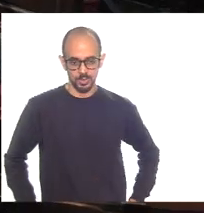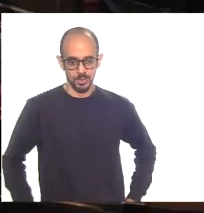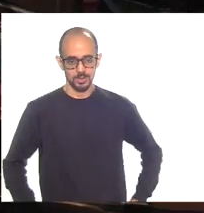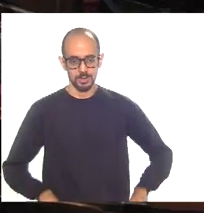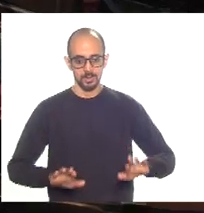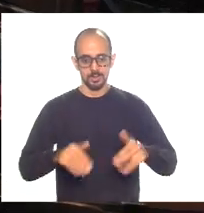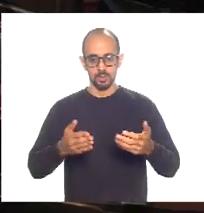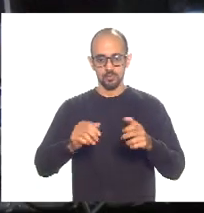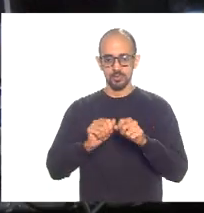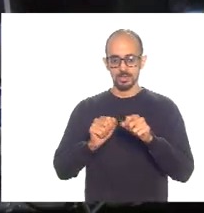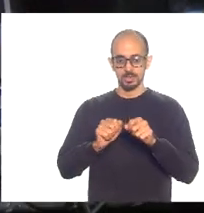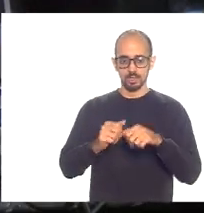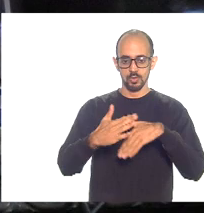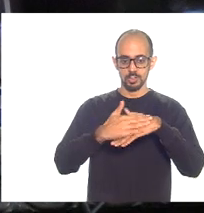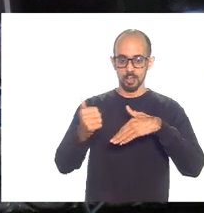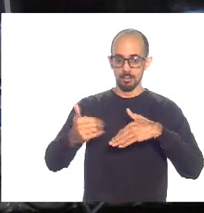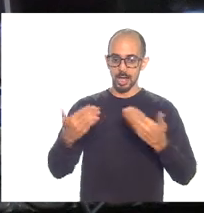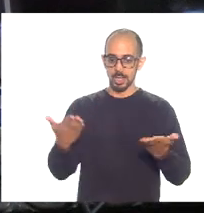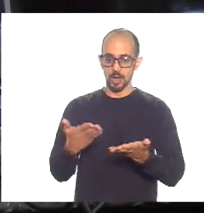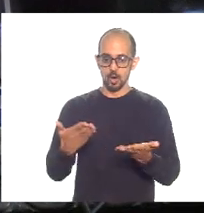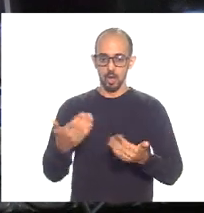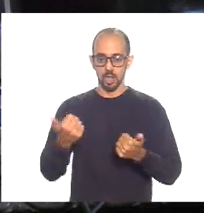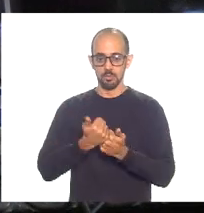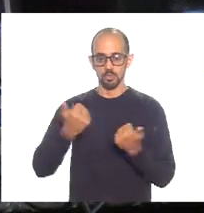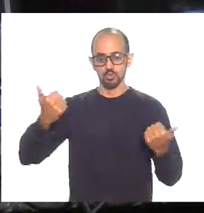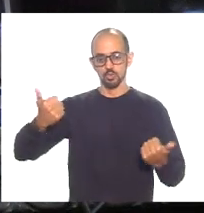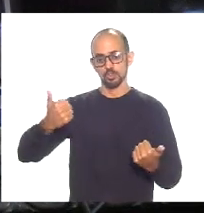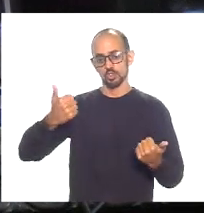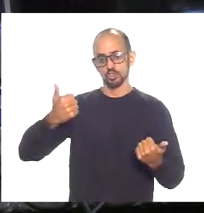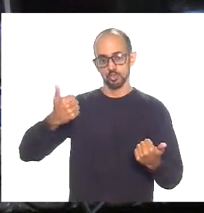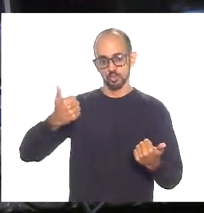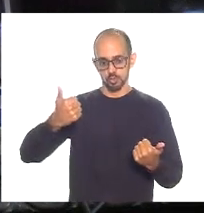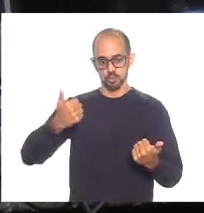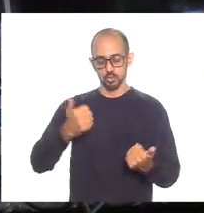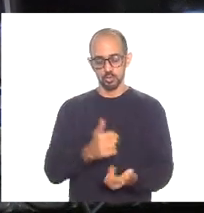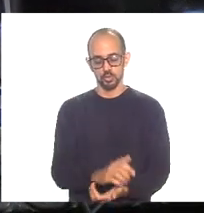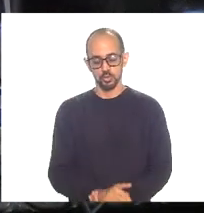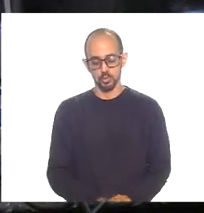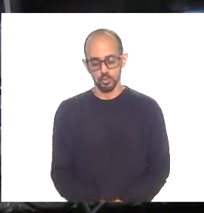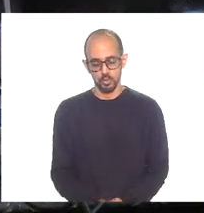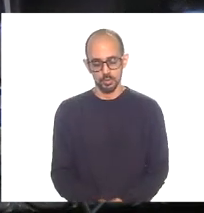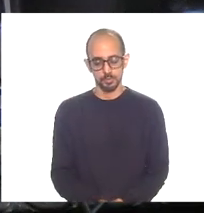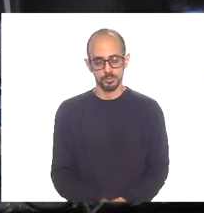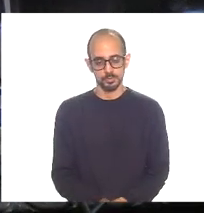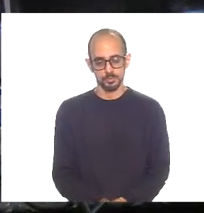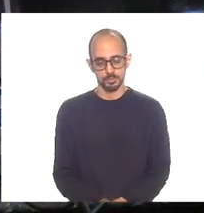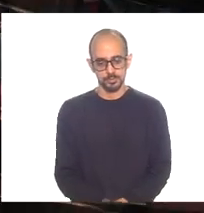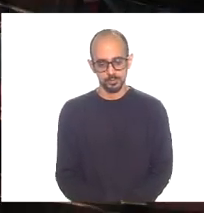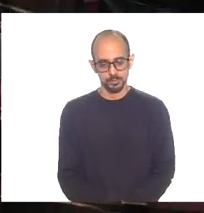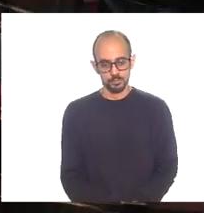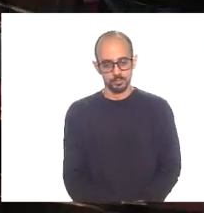Procedendo a chamada para o corregedor substituto.